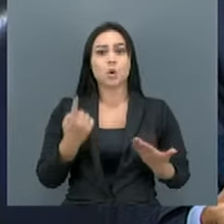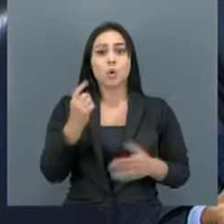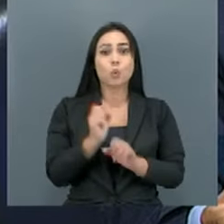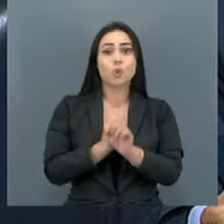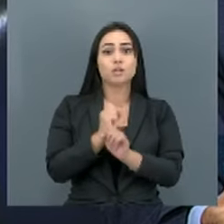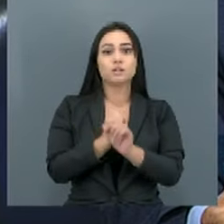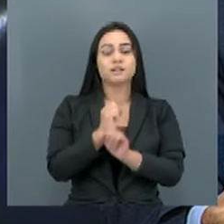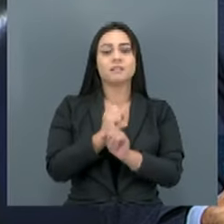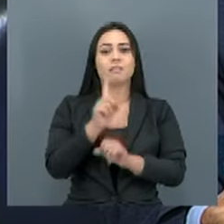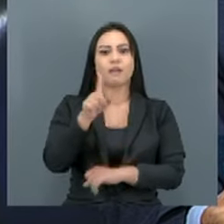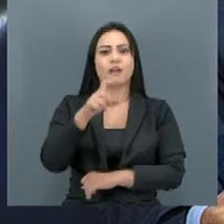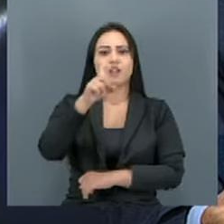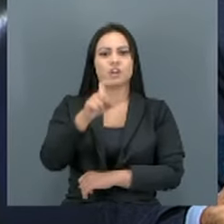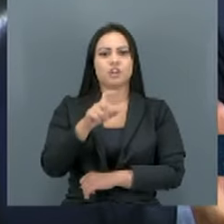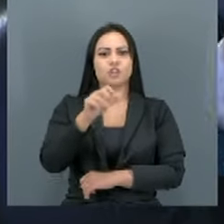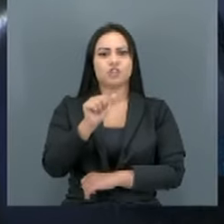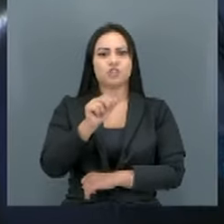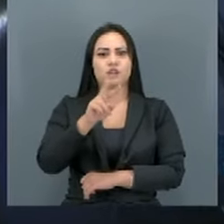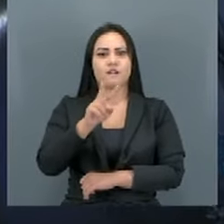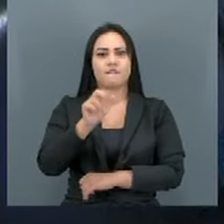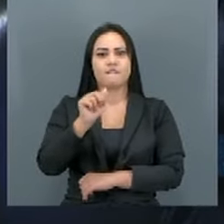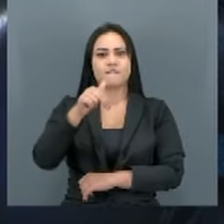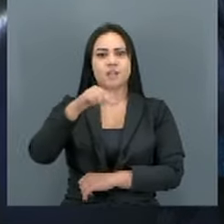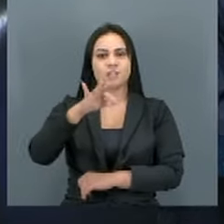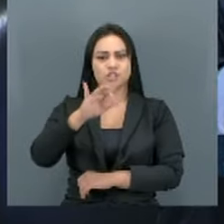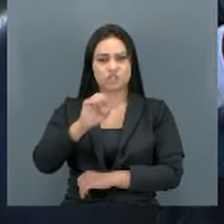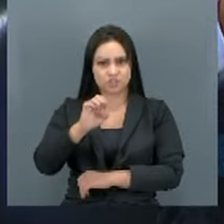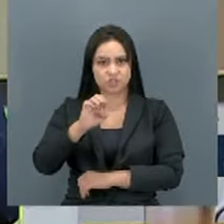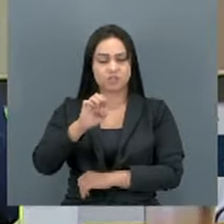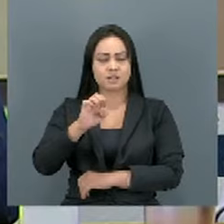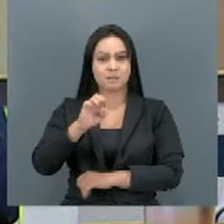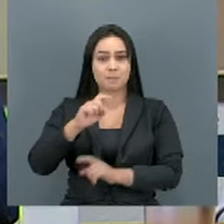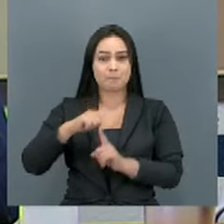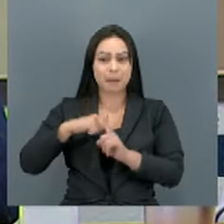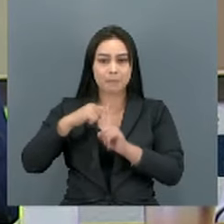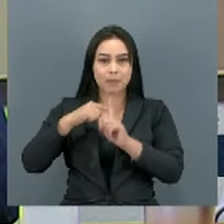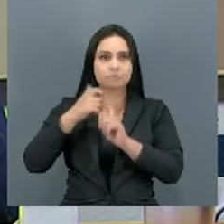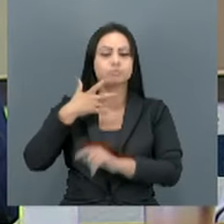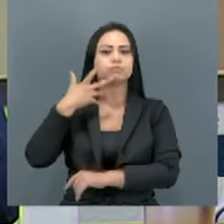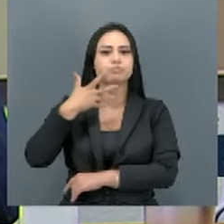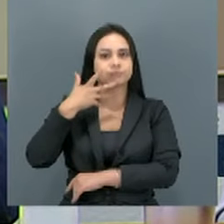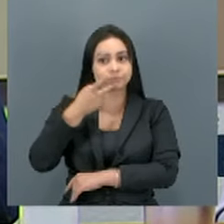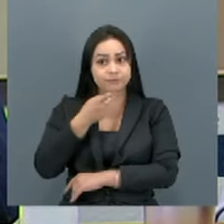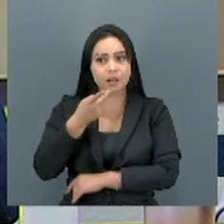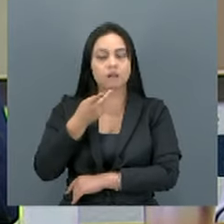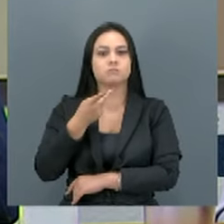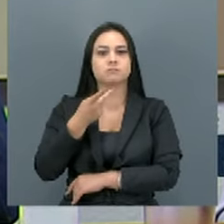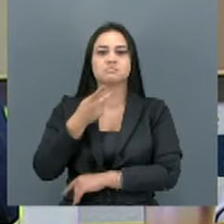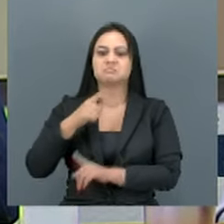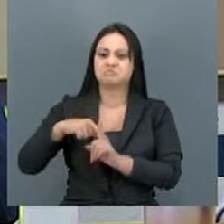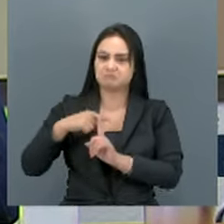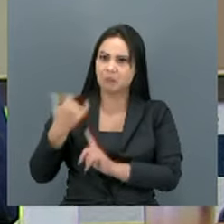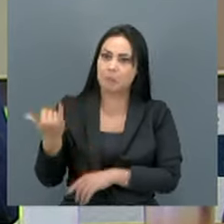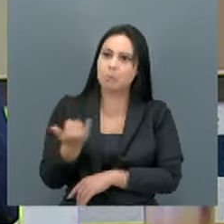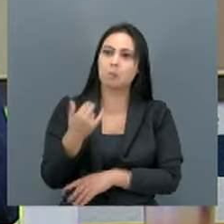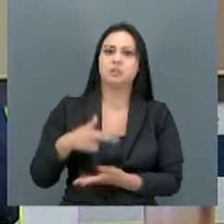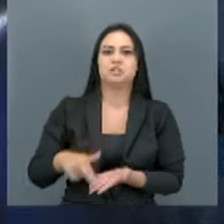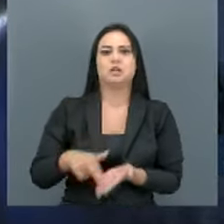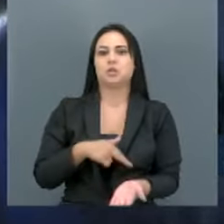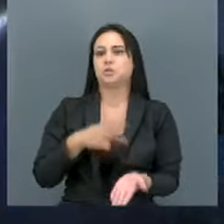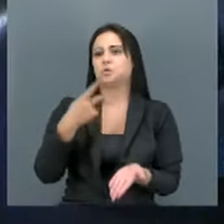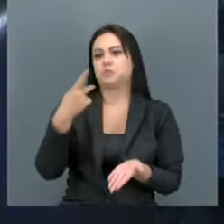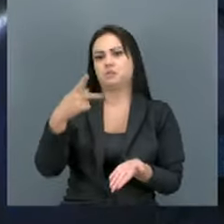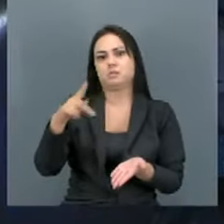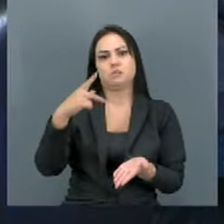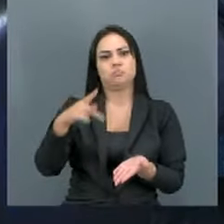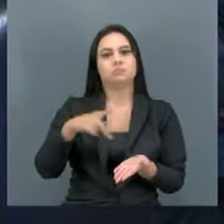Xavantes. Então, cada vez mais, com essas declarações, enriquece mais o seu relatório, né?